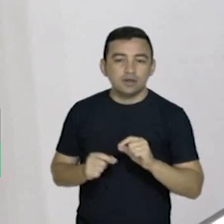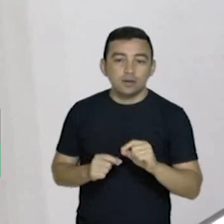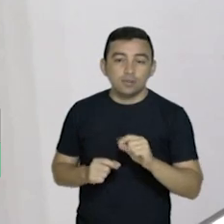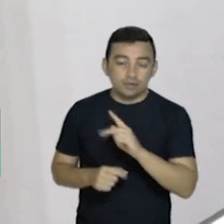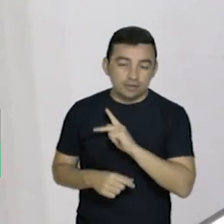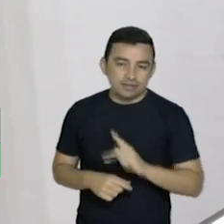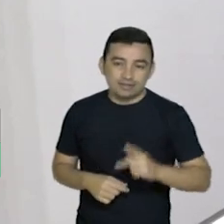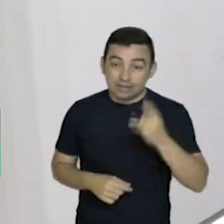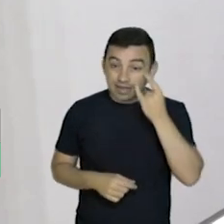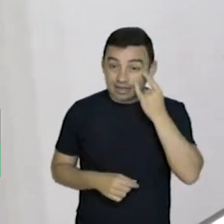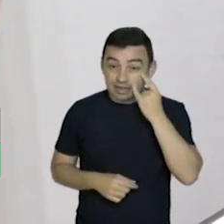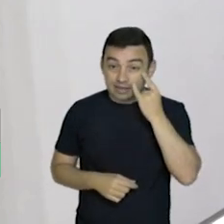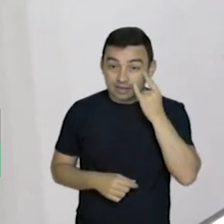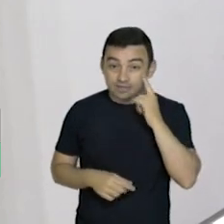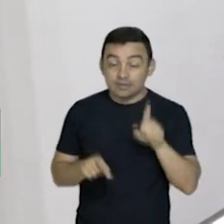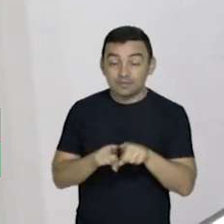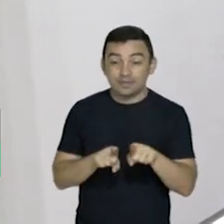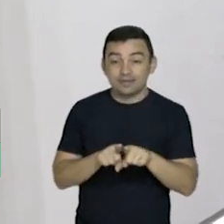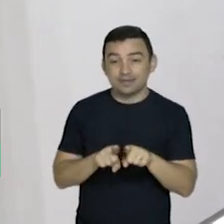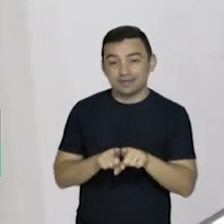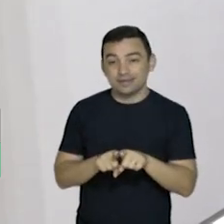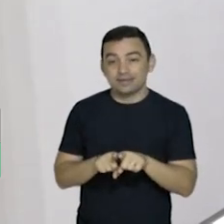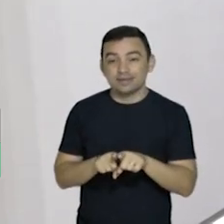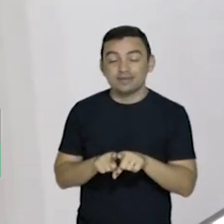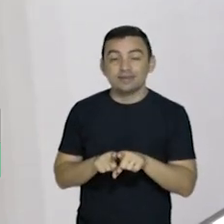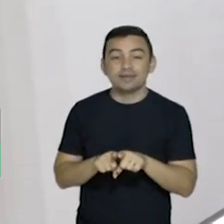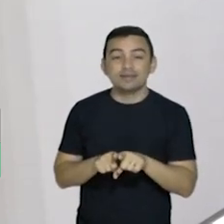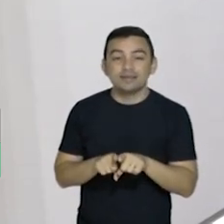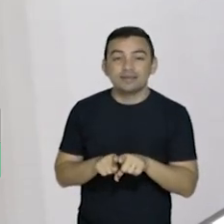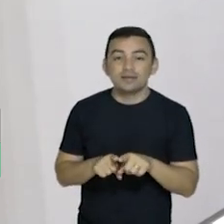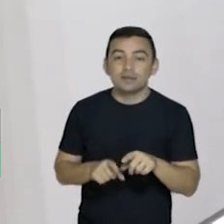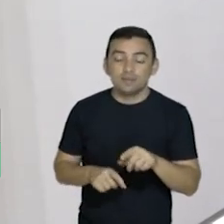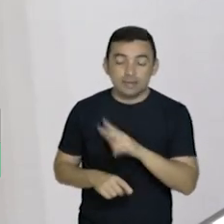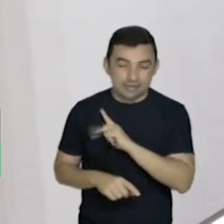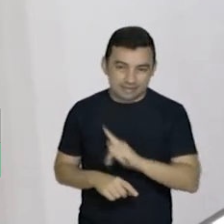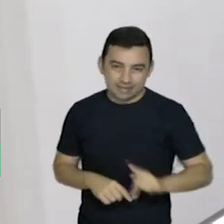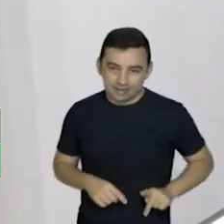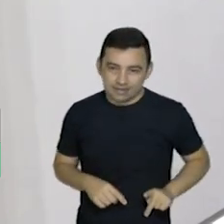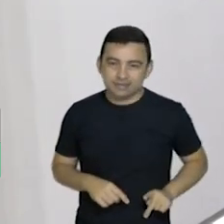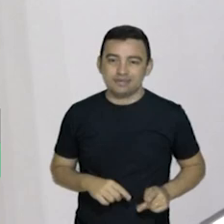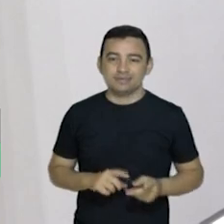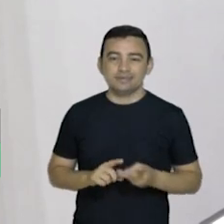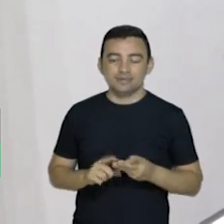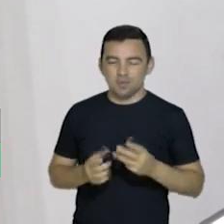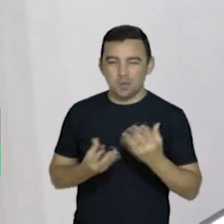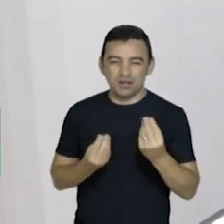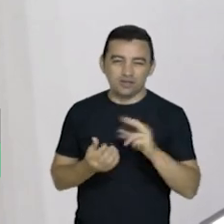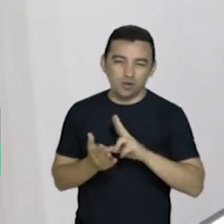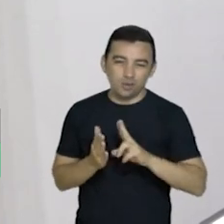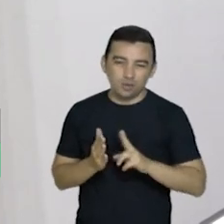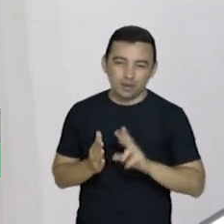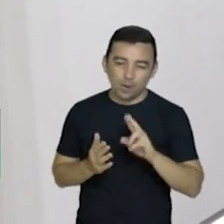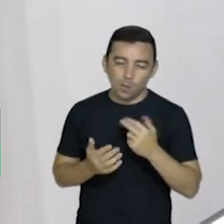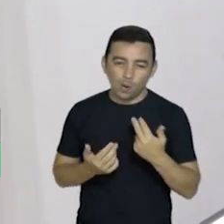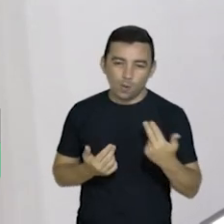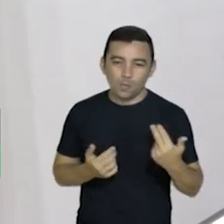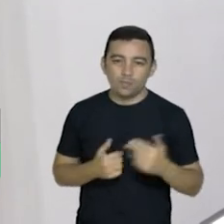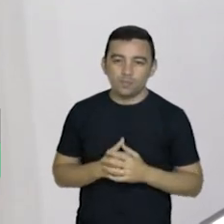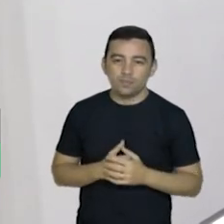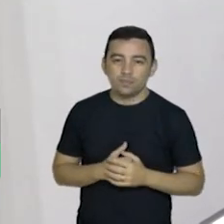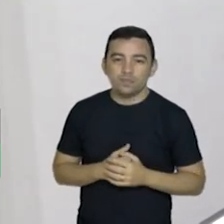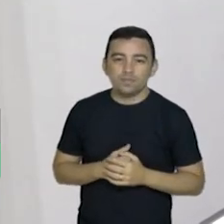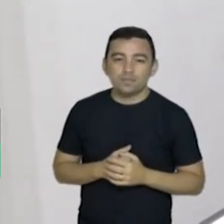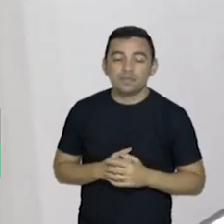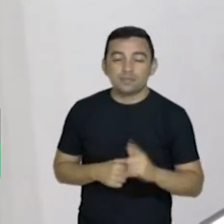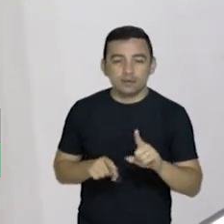ordenadal temos o presidente tribunal de justiça o João agora Desembargador e temos um